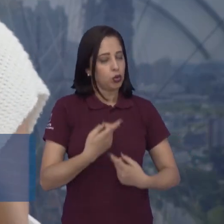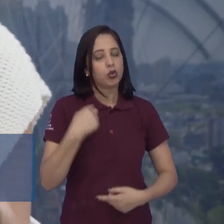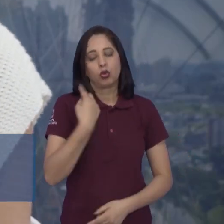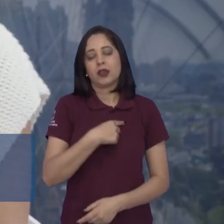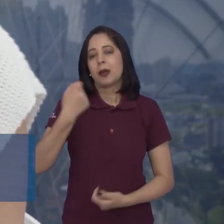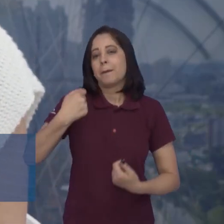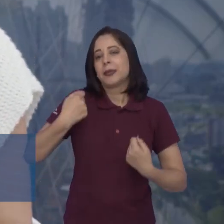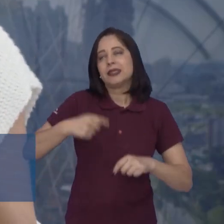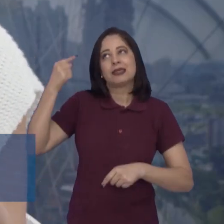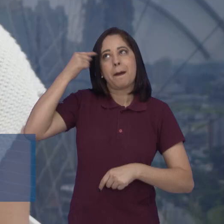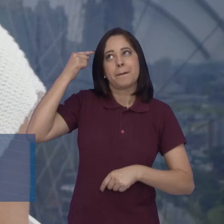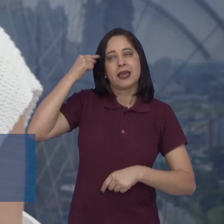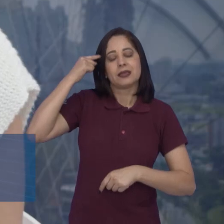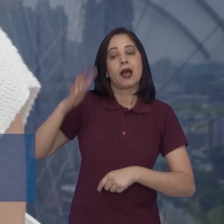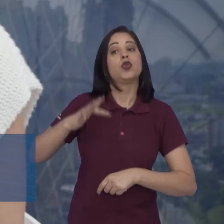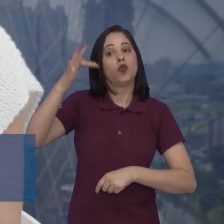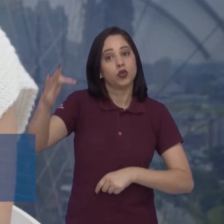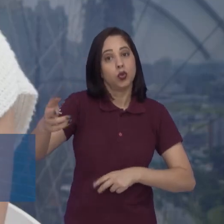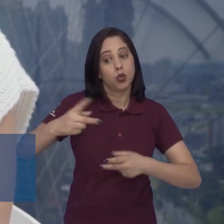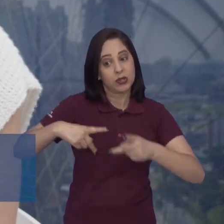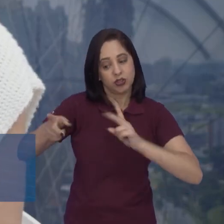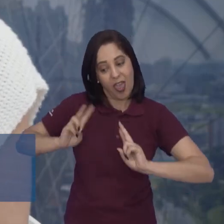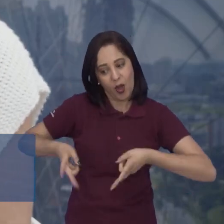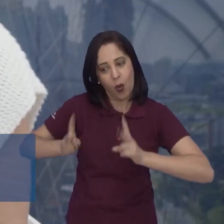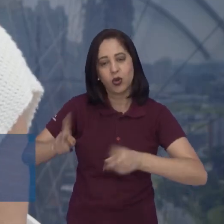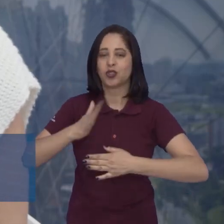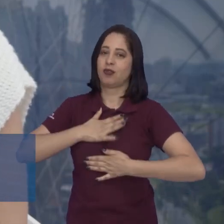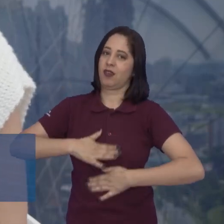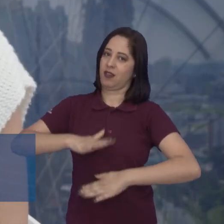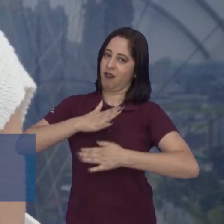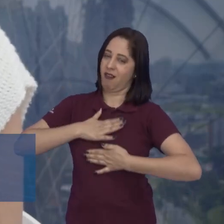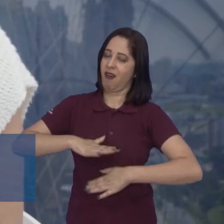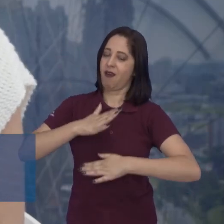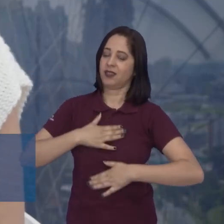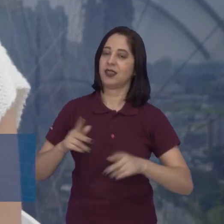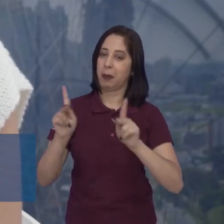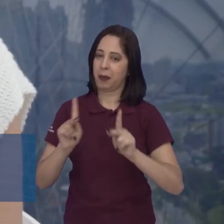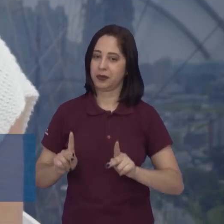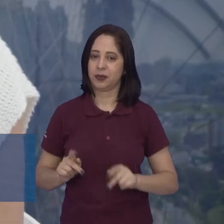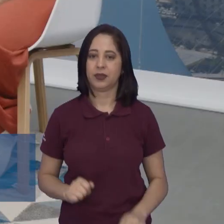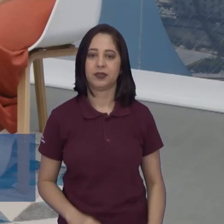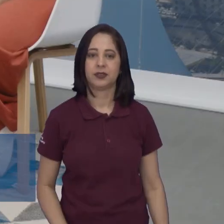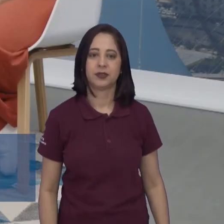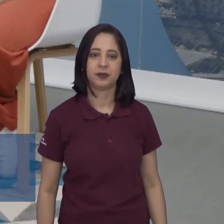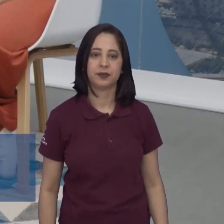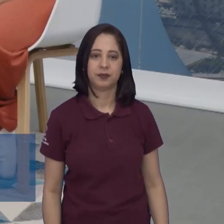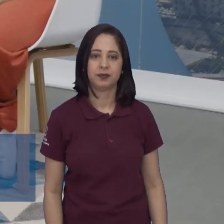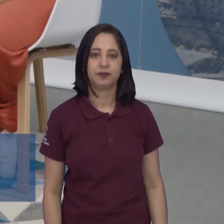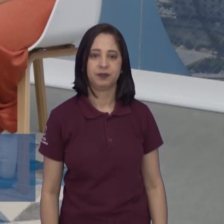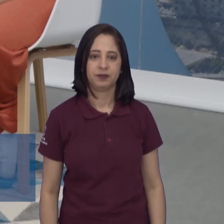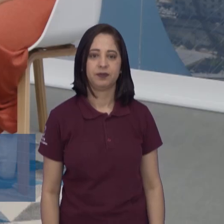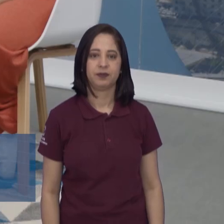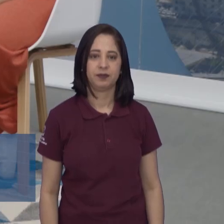ser planejado, isso tem que ser controlado e feito de forma responsável, assim como você falou. E a